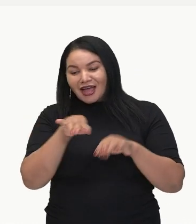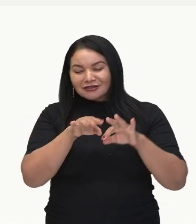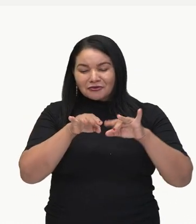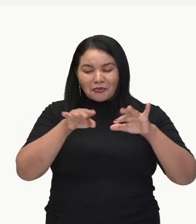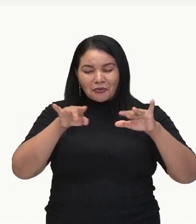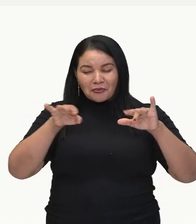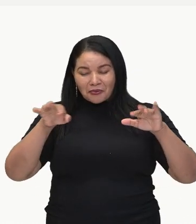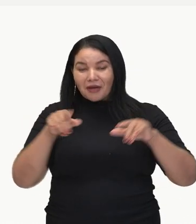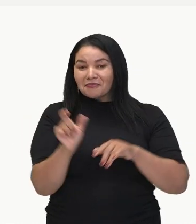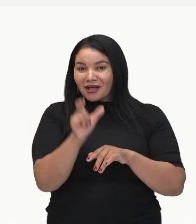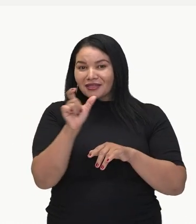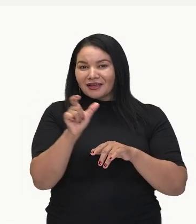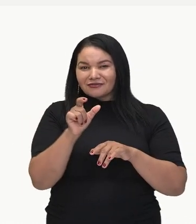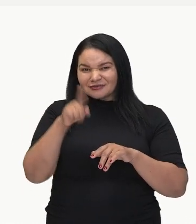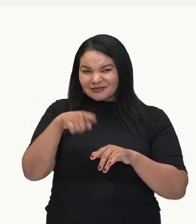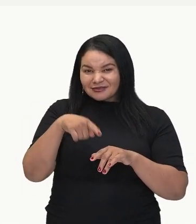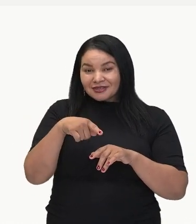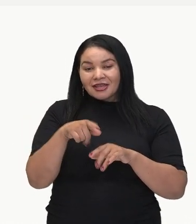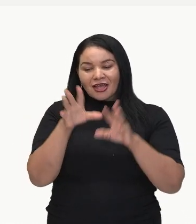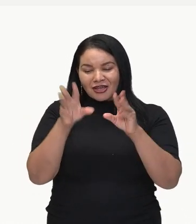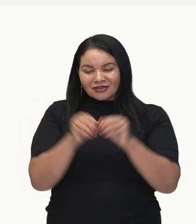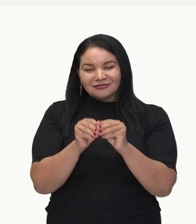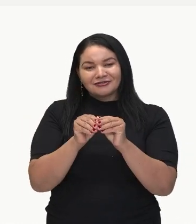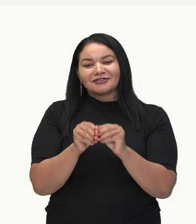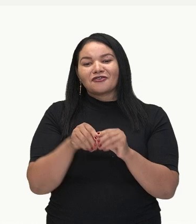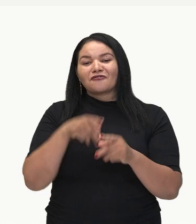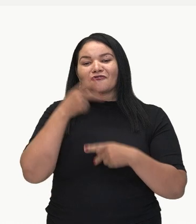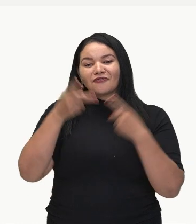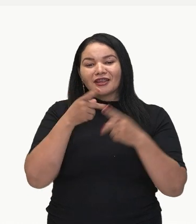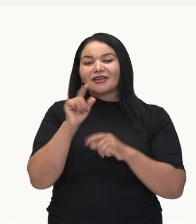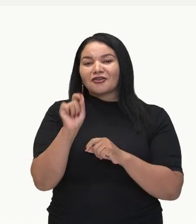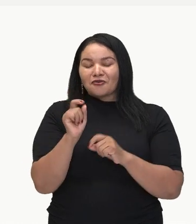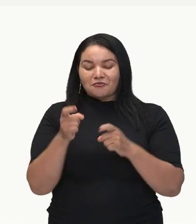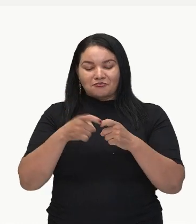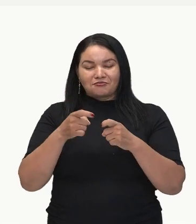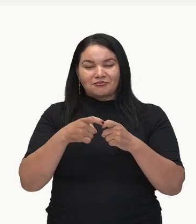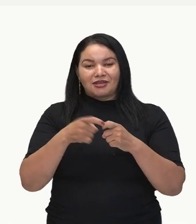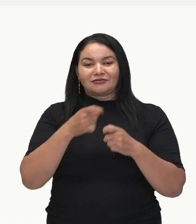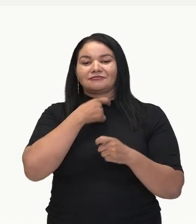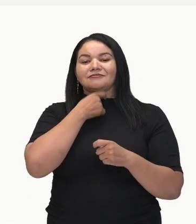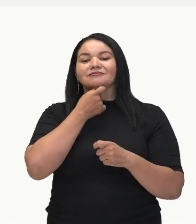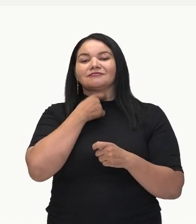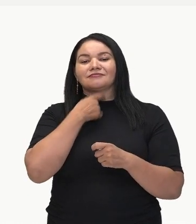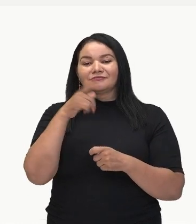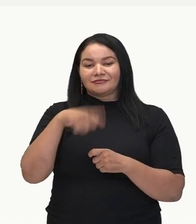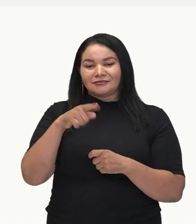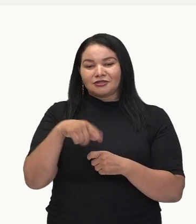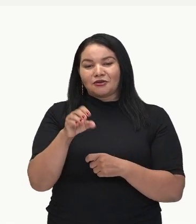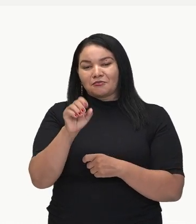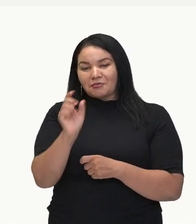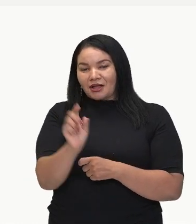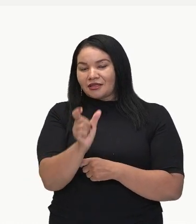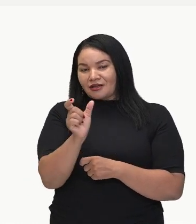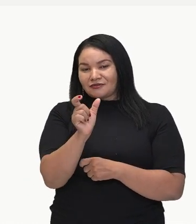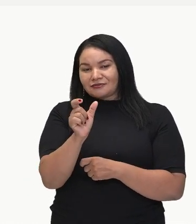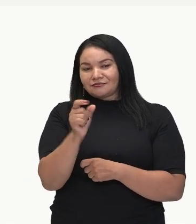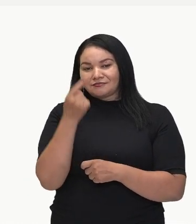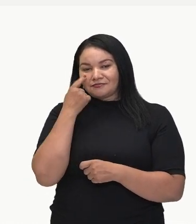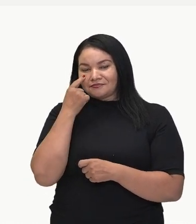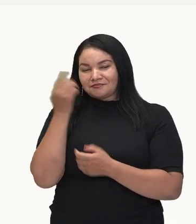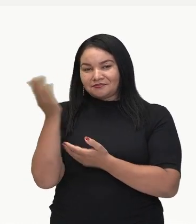otorrinolaringologista, você fala somente, eu vou lá no otorrino, não é isso? Isso é uma